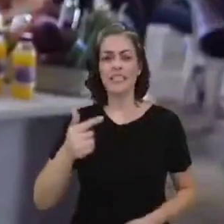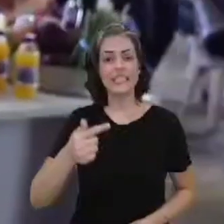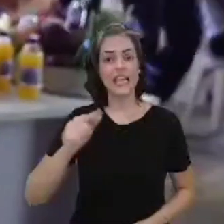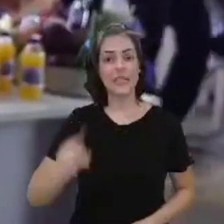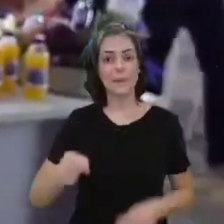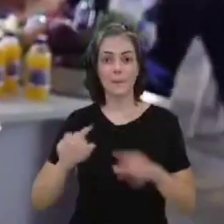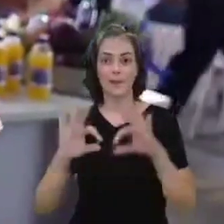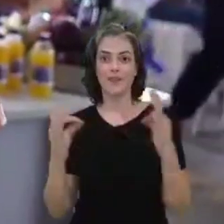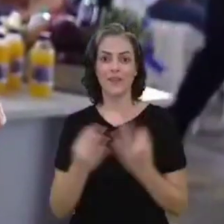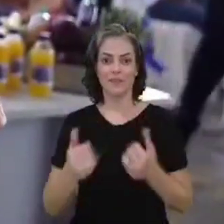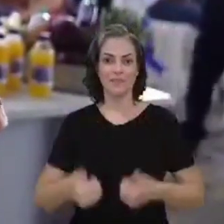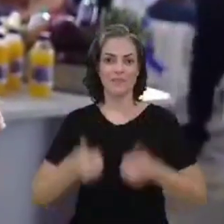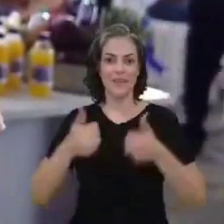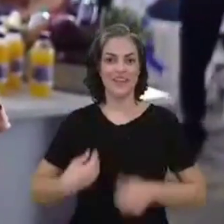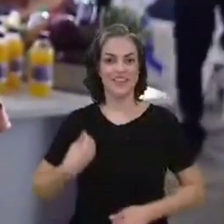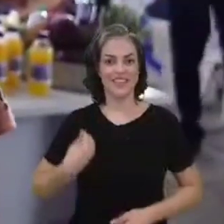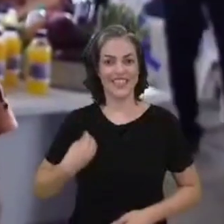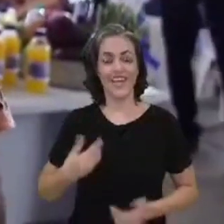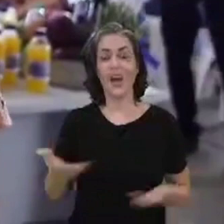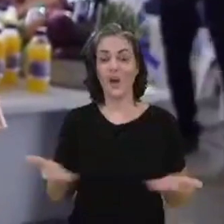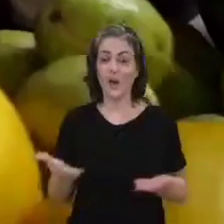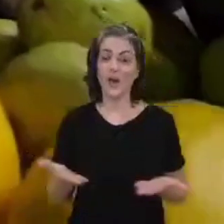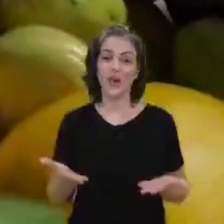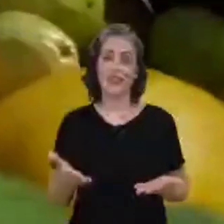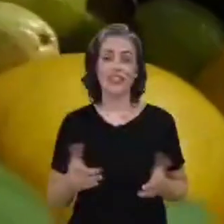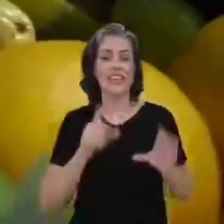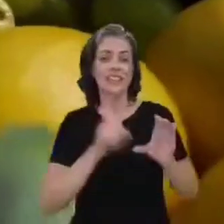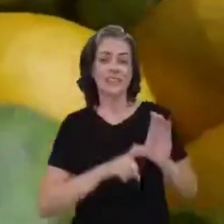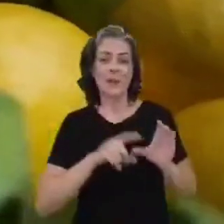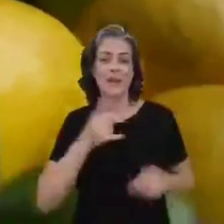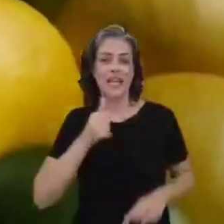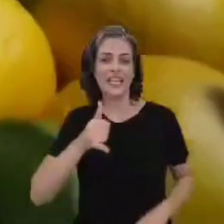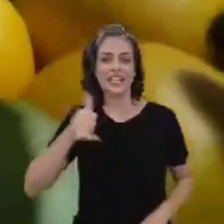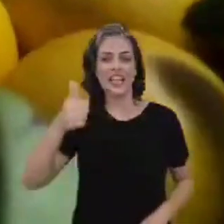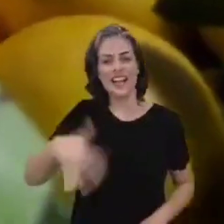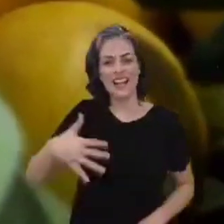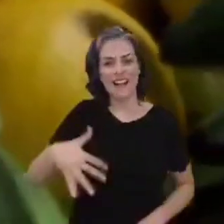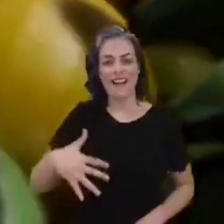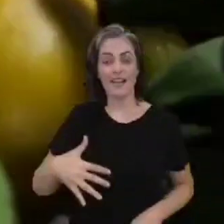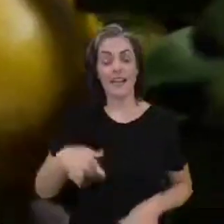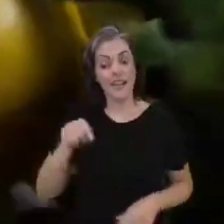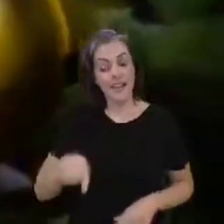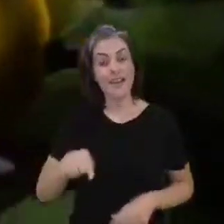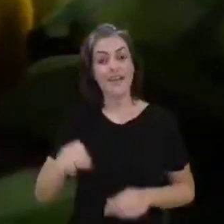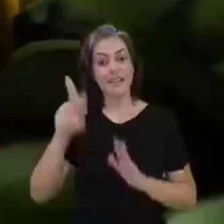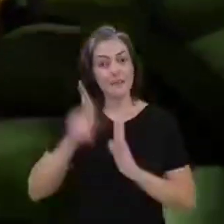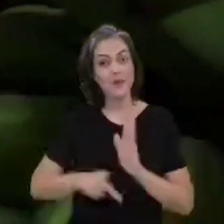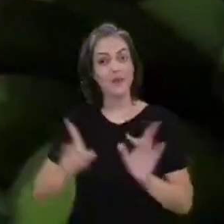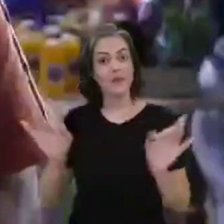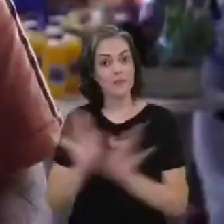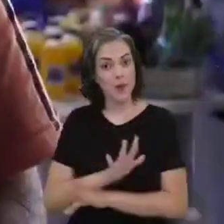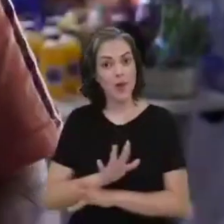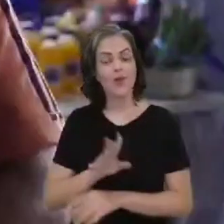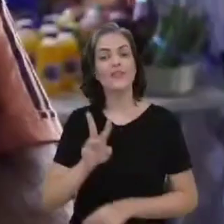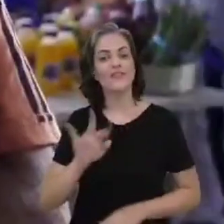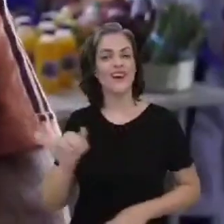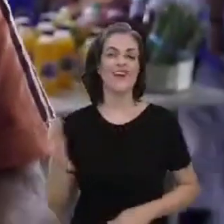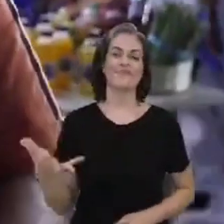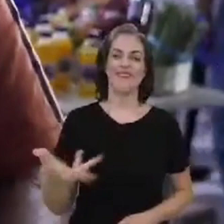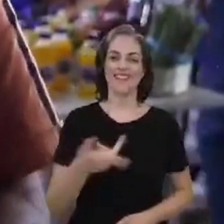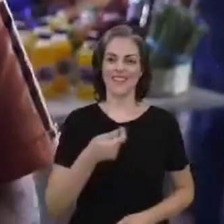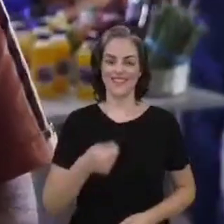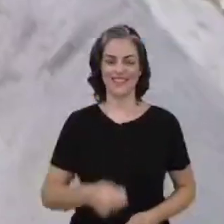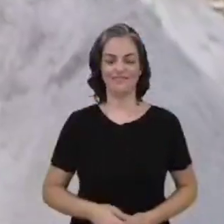em torno de 7 mil famílias, do qual a gente hoje depende de uma energia muito cara. Então esse projeto chegando lá para a gente vai